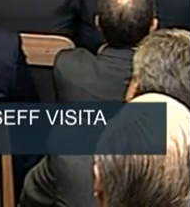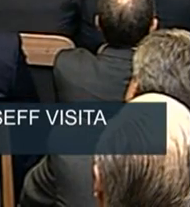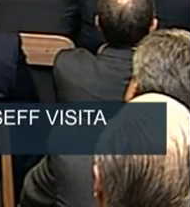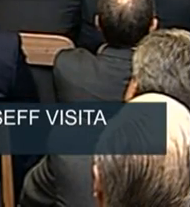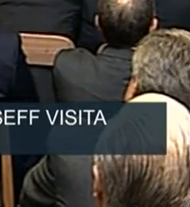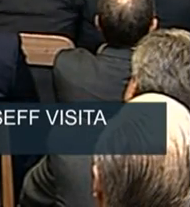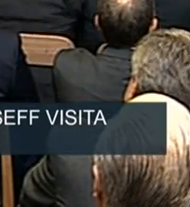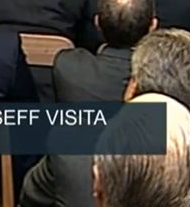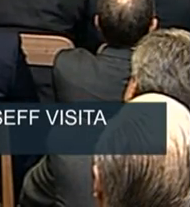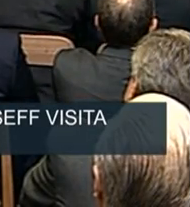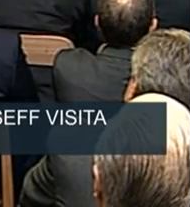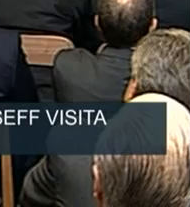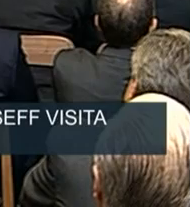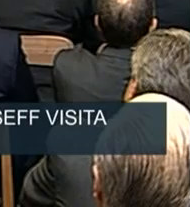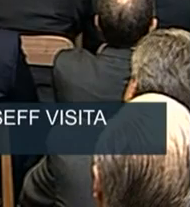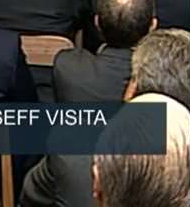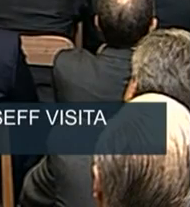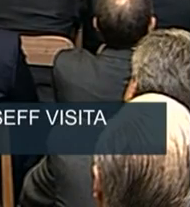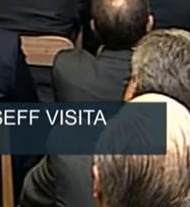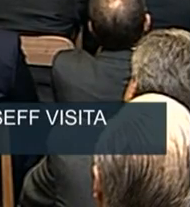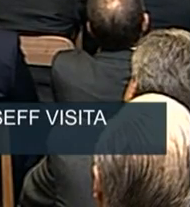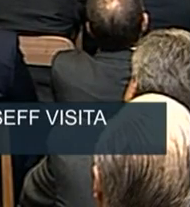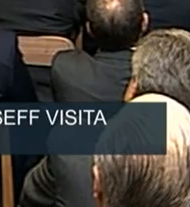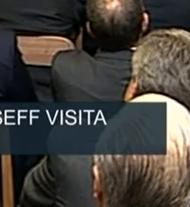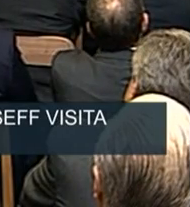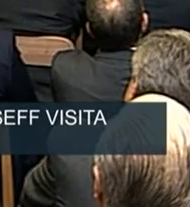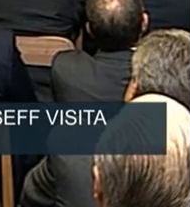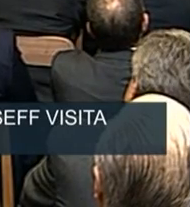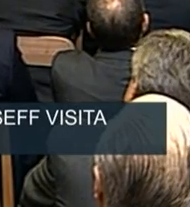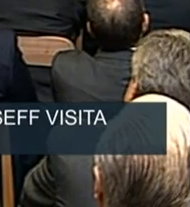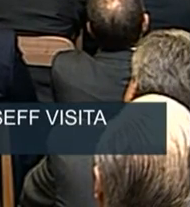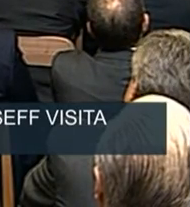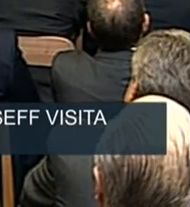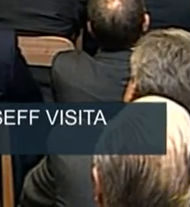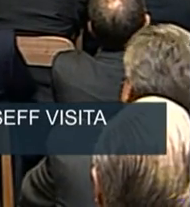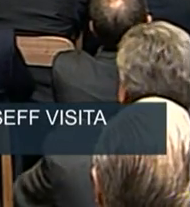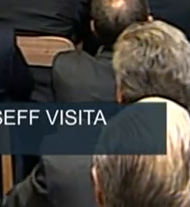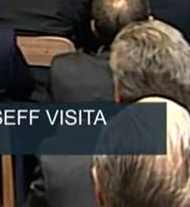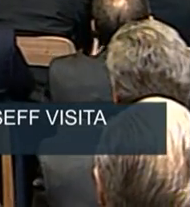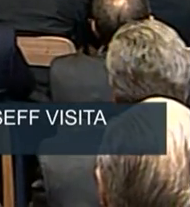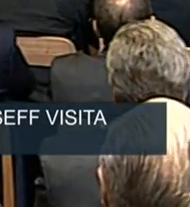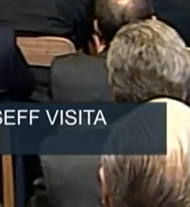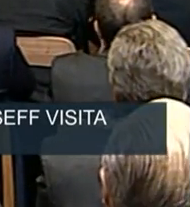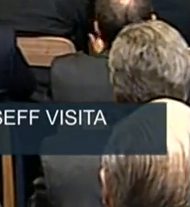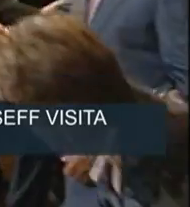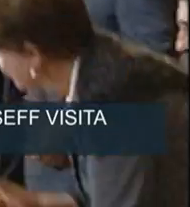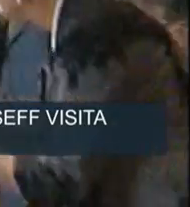o Brasil e para todas as novas gerações. Parabéns.